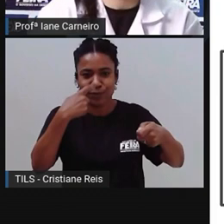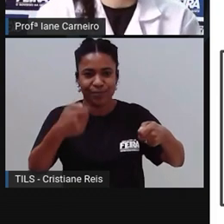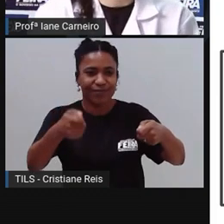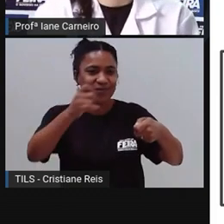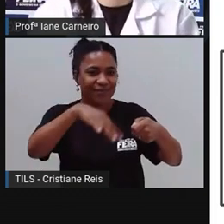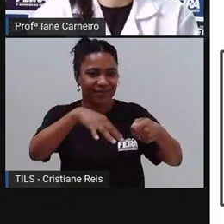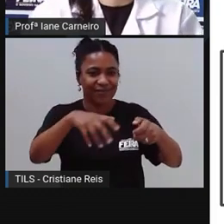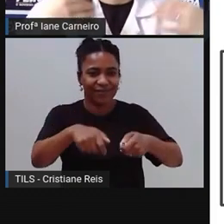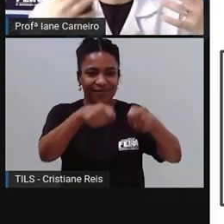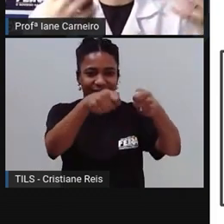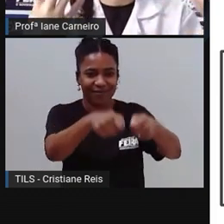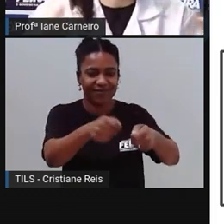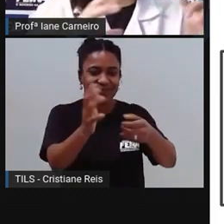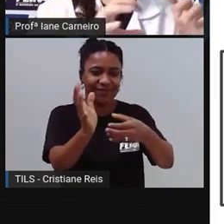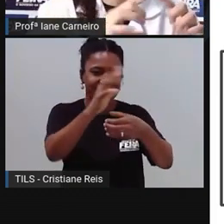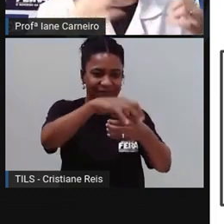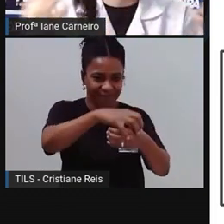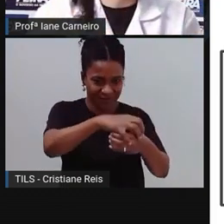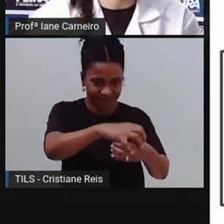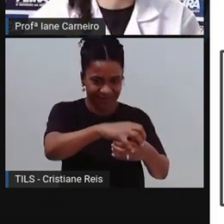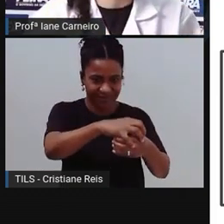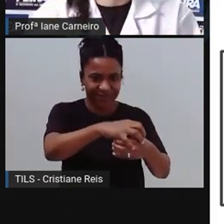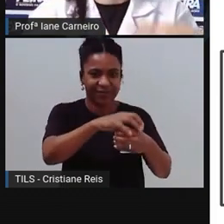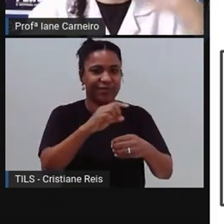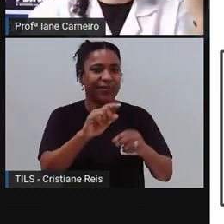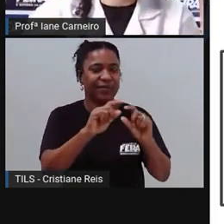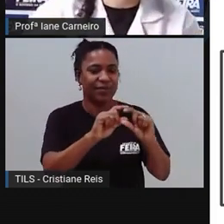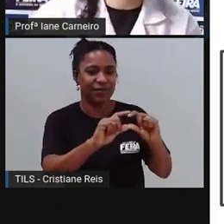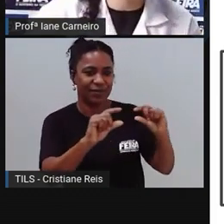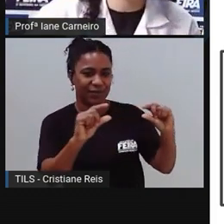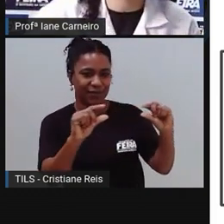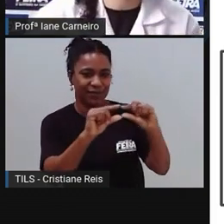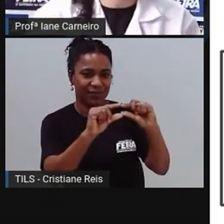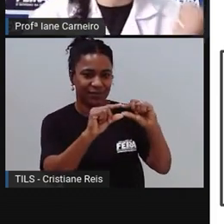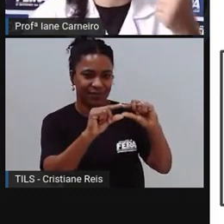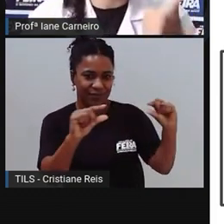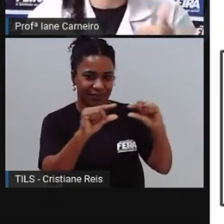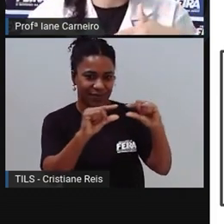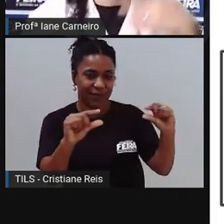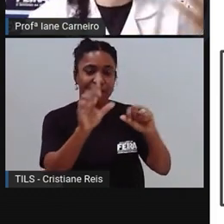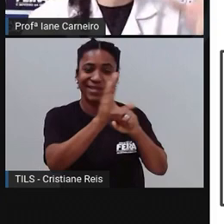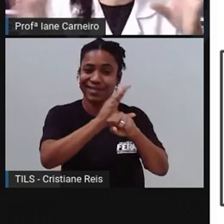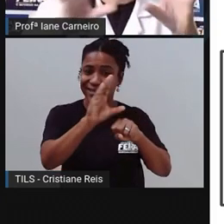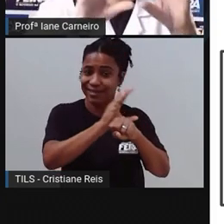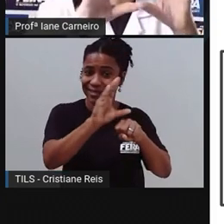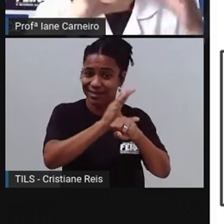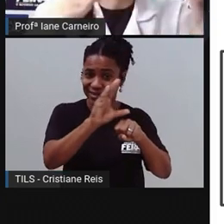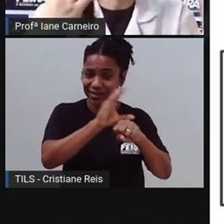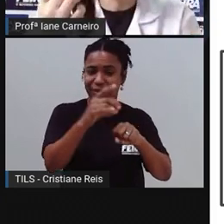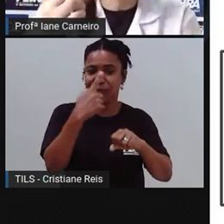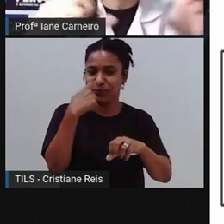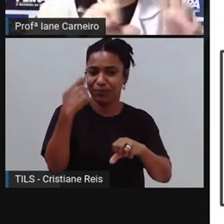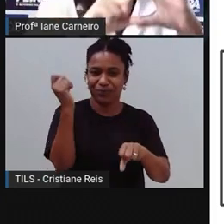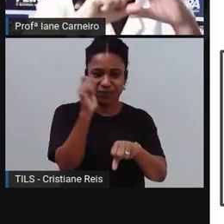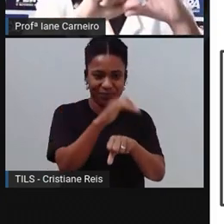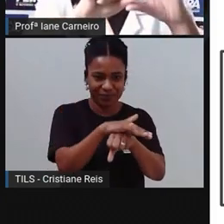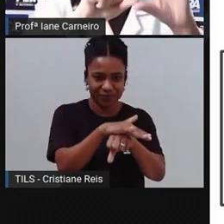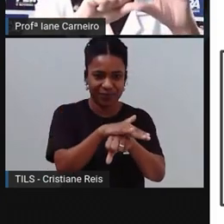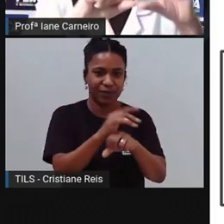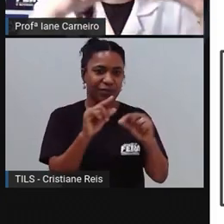lixeira separada, né? Se puder colocar uma lixeira, ter uma lixeira cinza é legal. Se não, pode colocar só o nome,